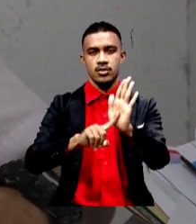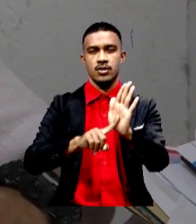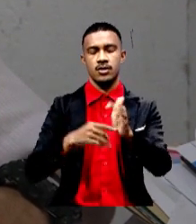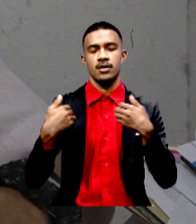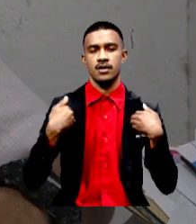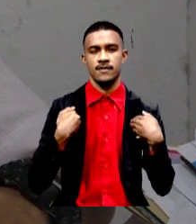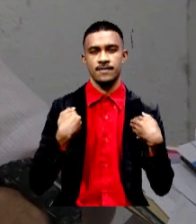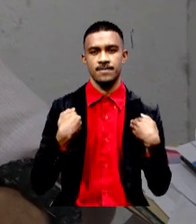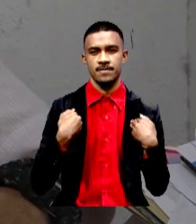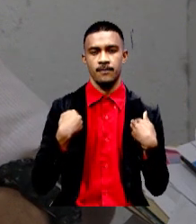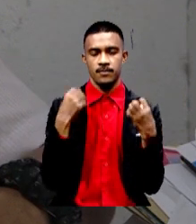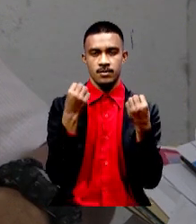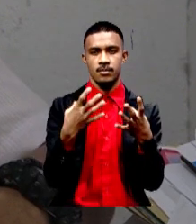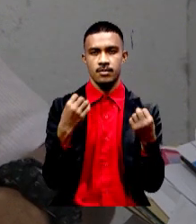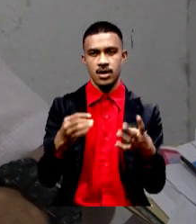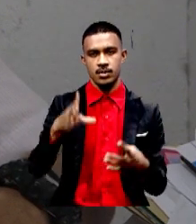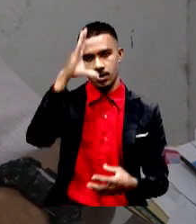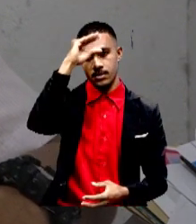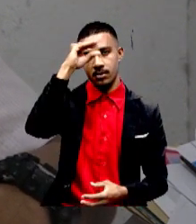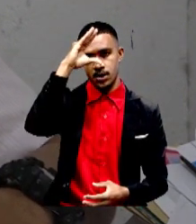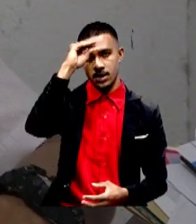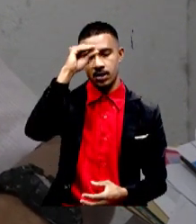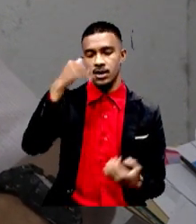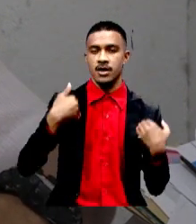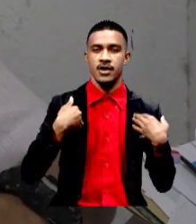iha maioria mane